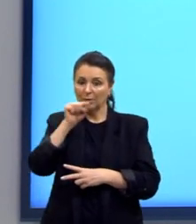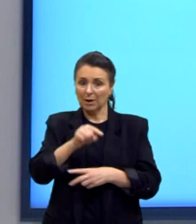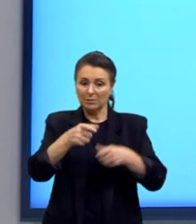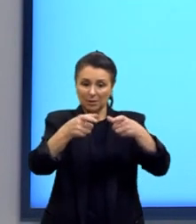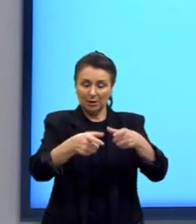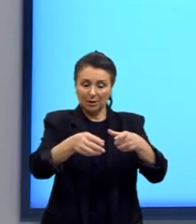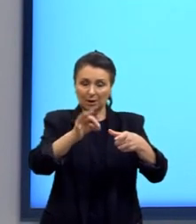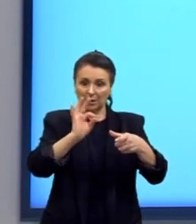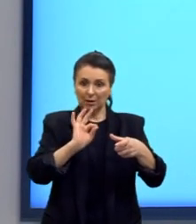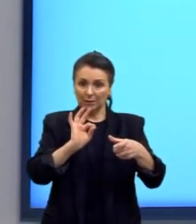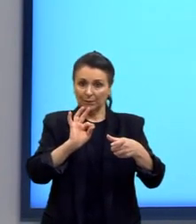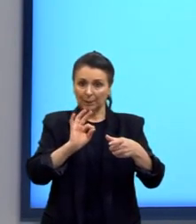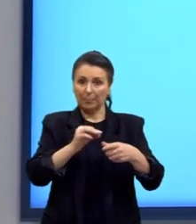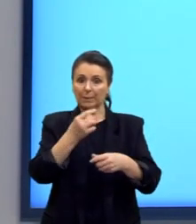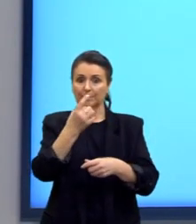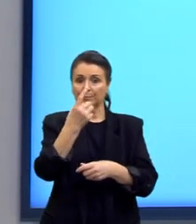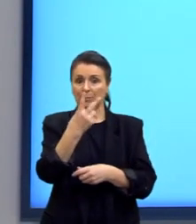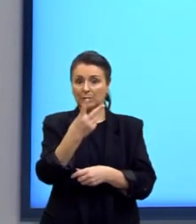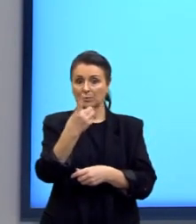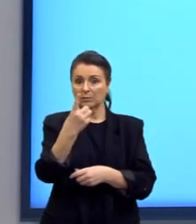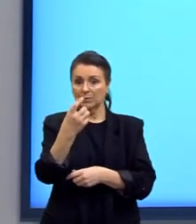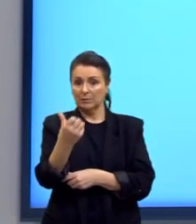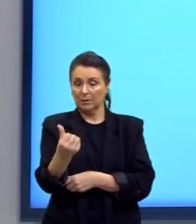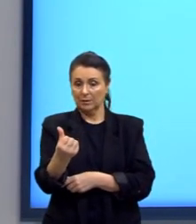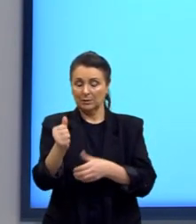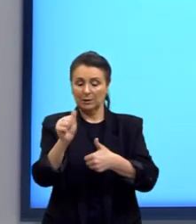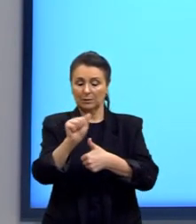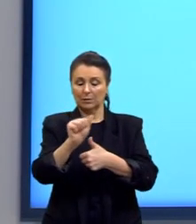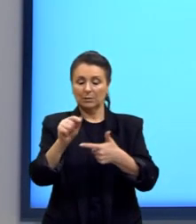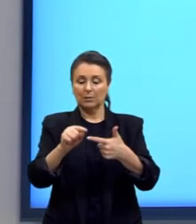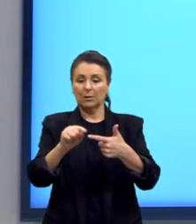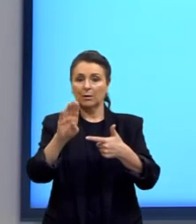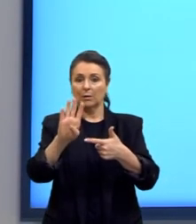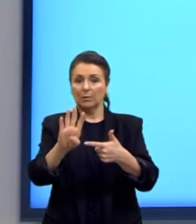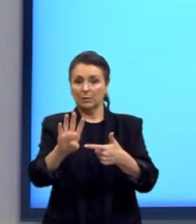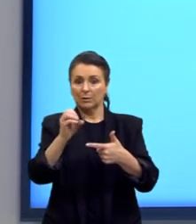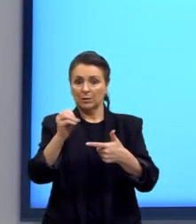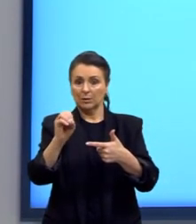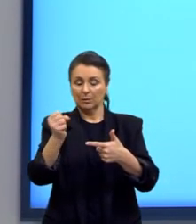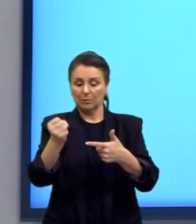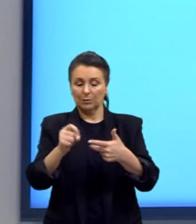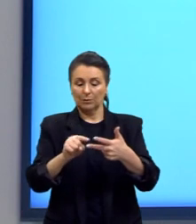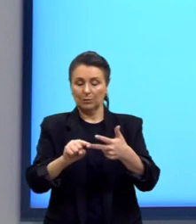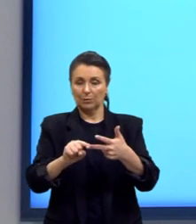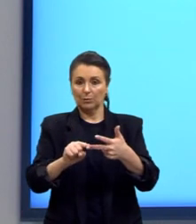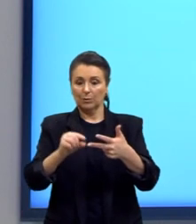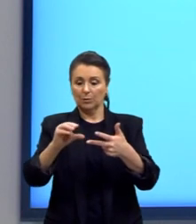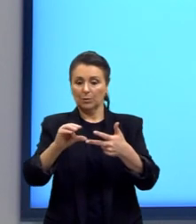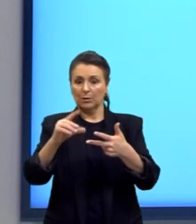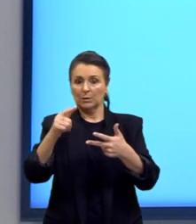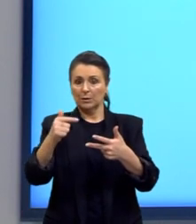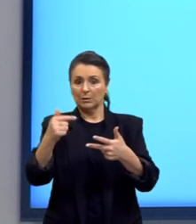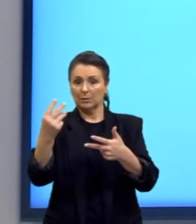tão 216 letra a408 letra B